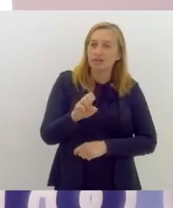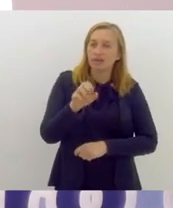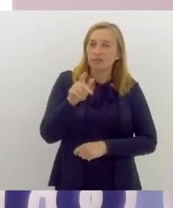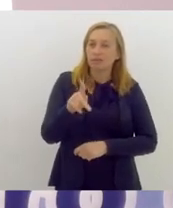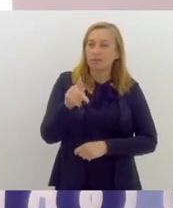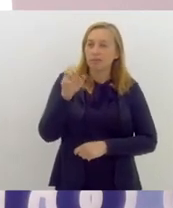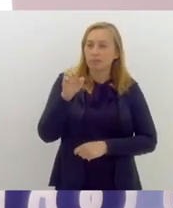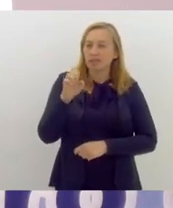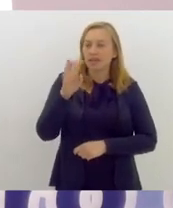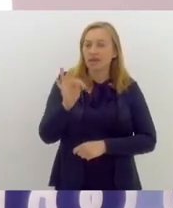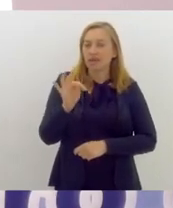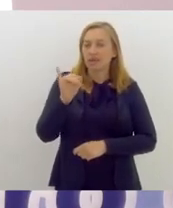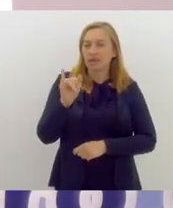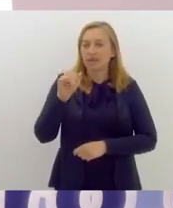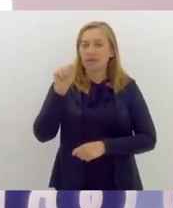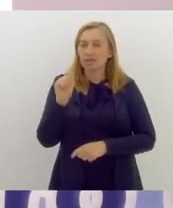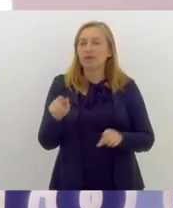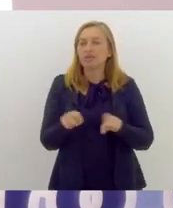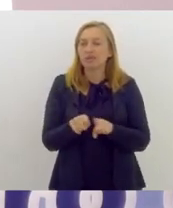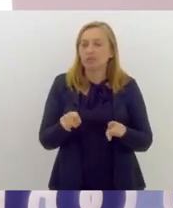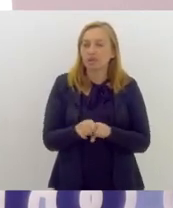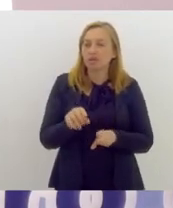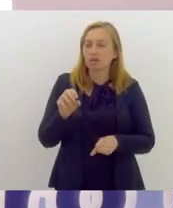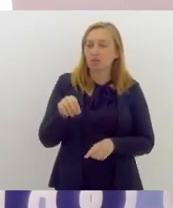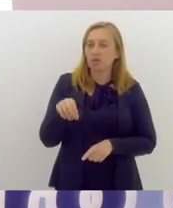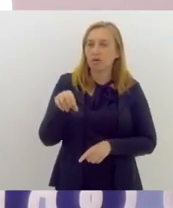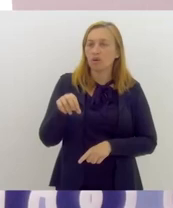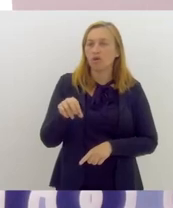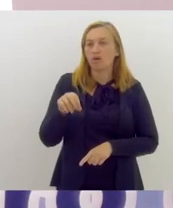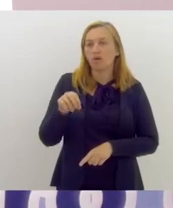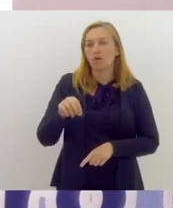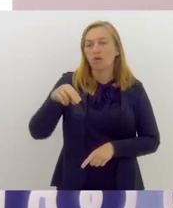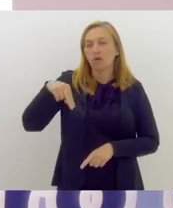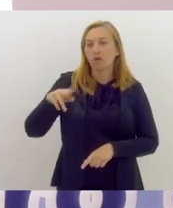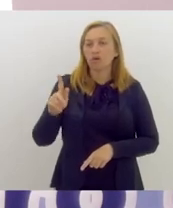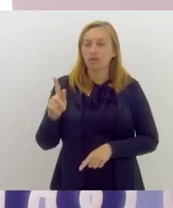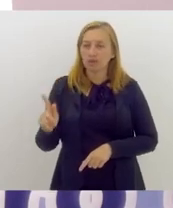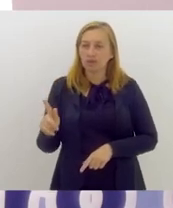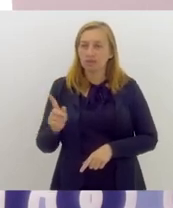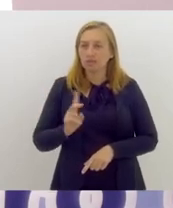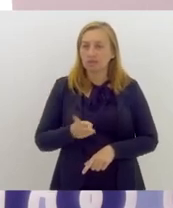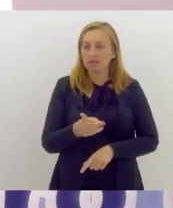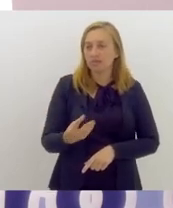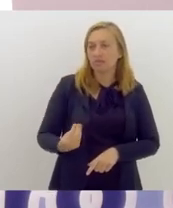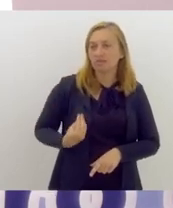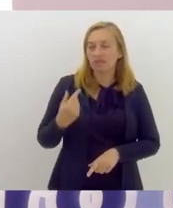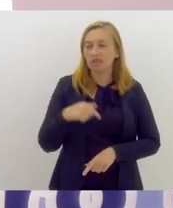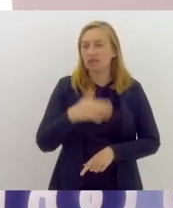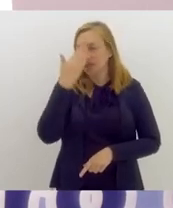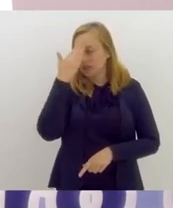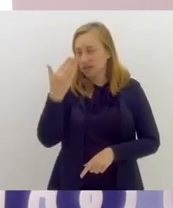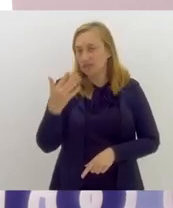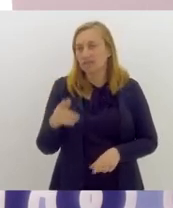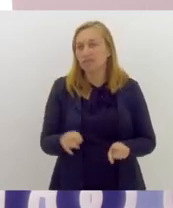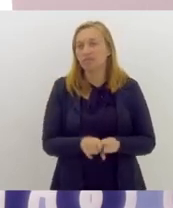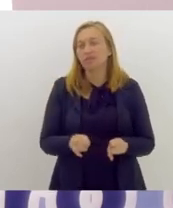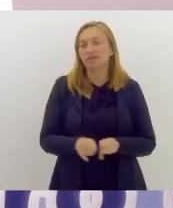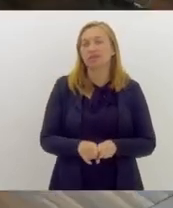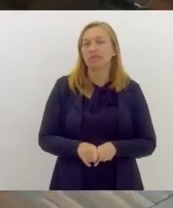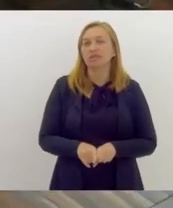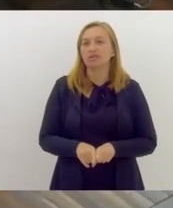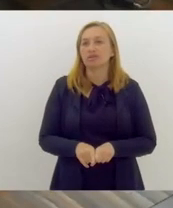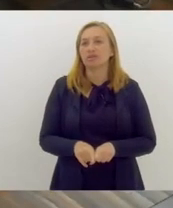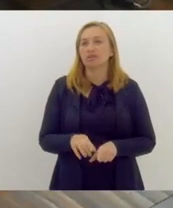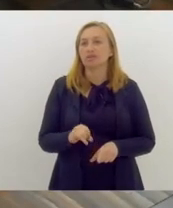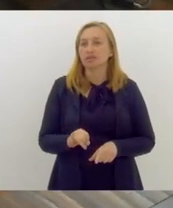da ONG tá sempre presente aqui que eu queria agradecer é importante a gente não estiver ativo nesse processo daqui a pouquinho nós não vamos